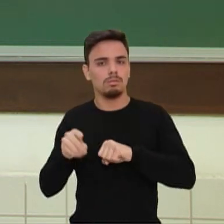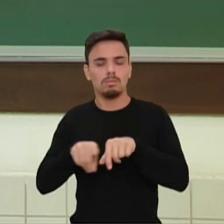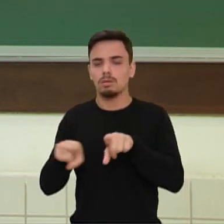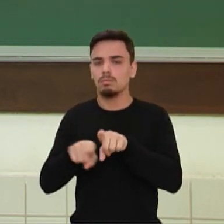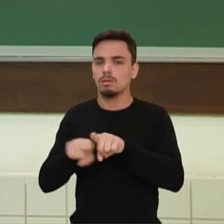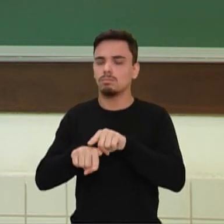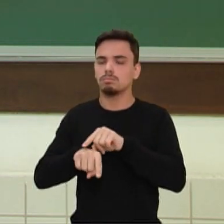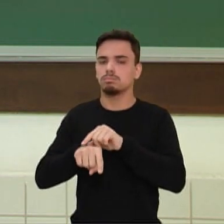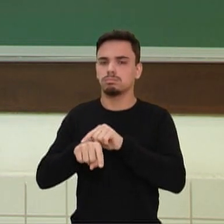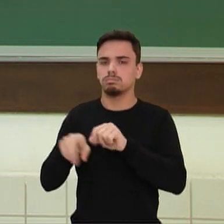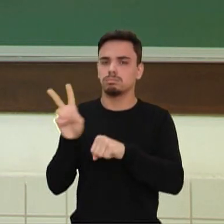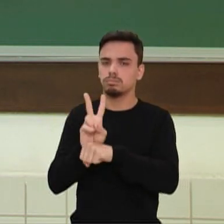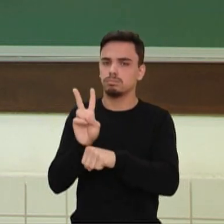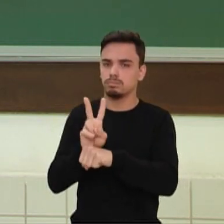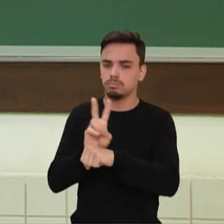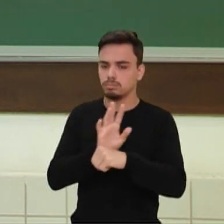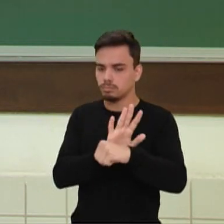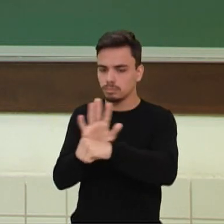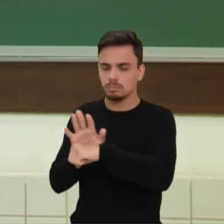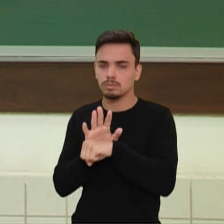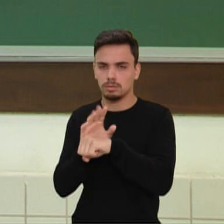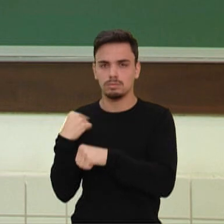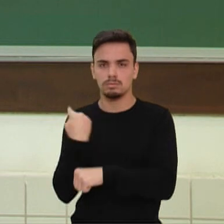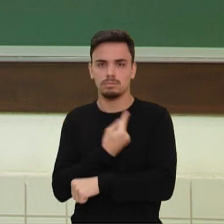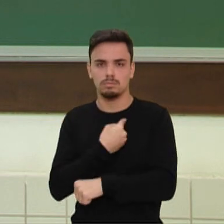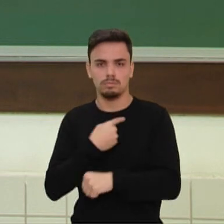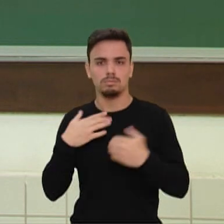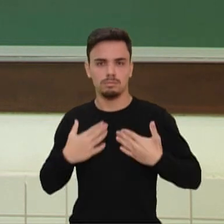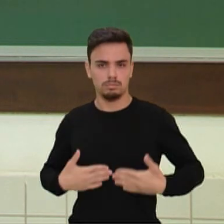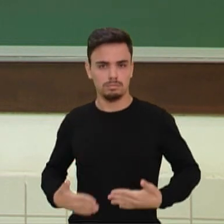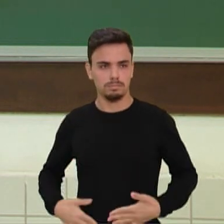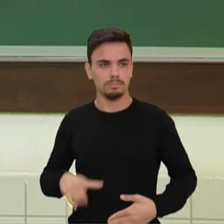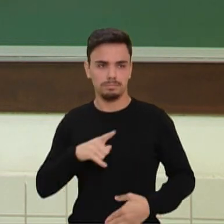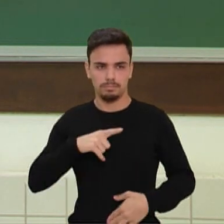nosso corpo, para servir às demandas que o nosso corpo impõe.